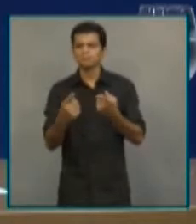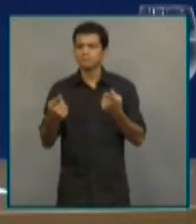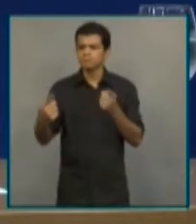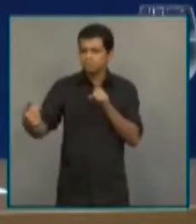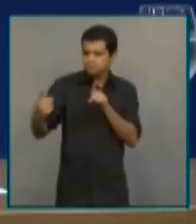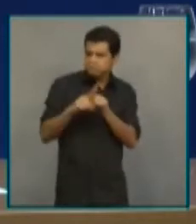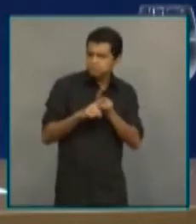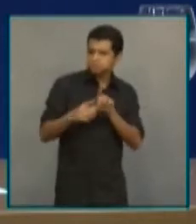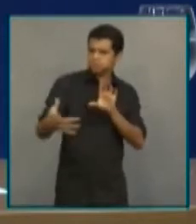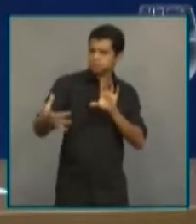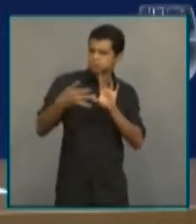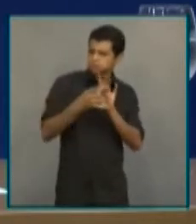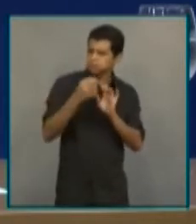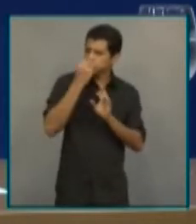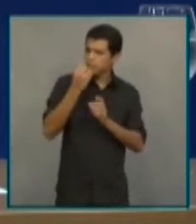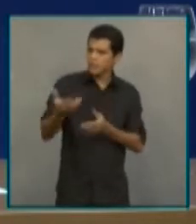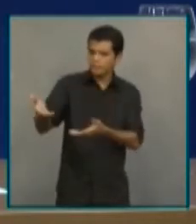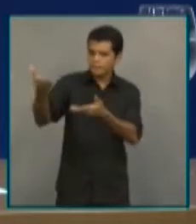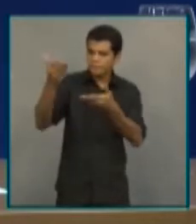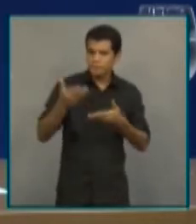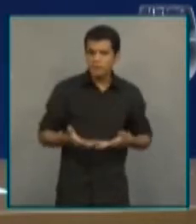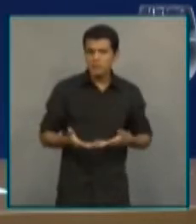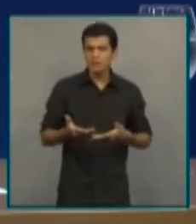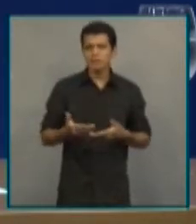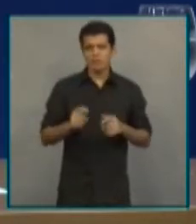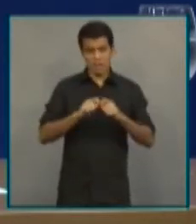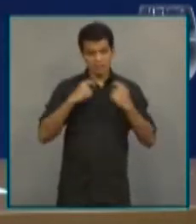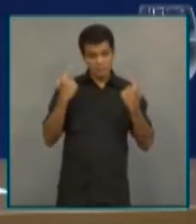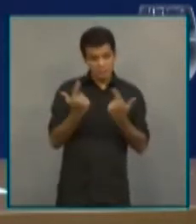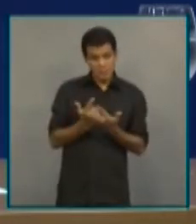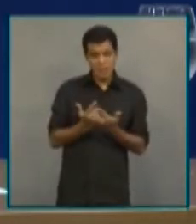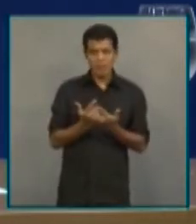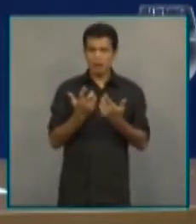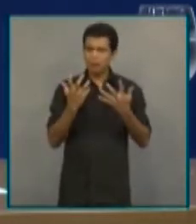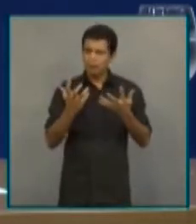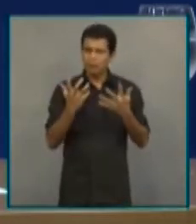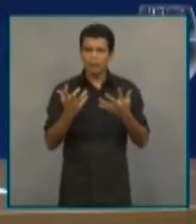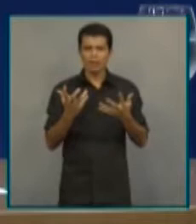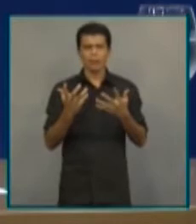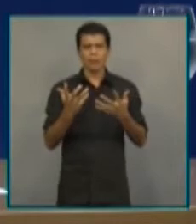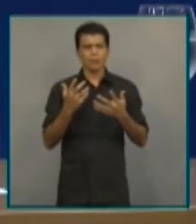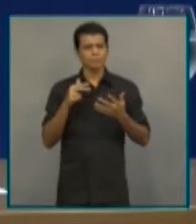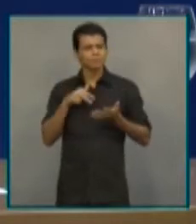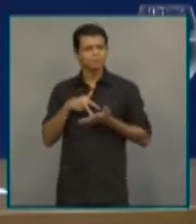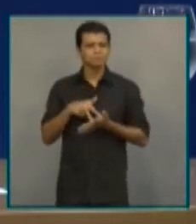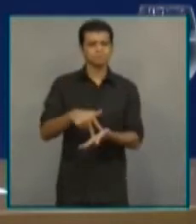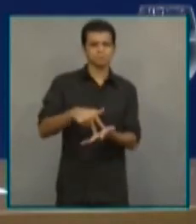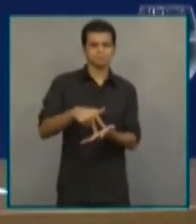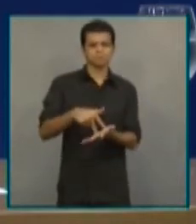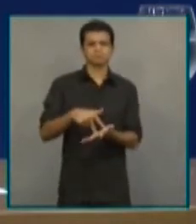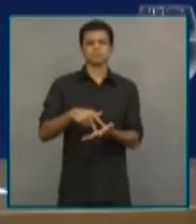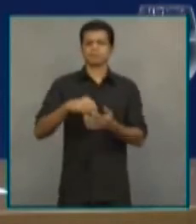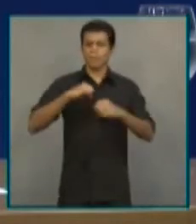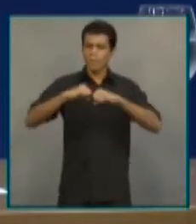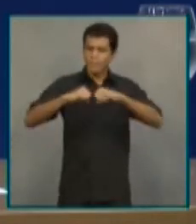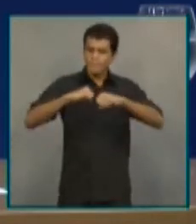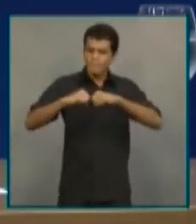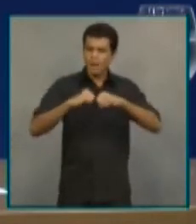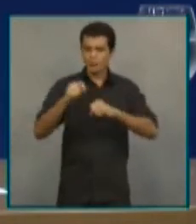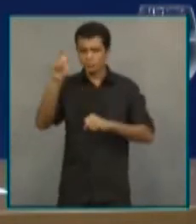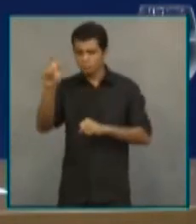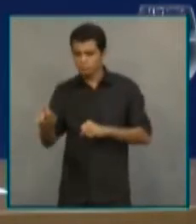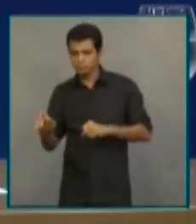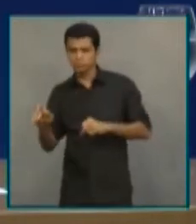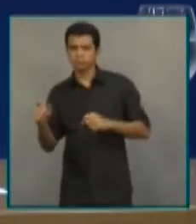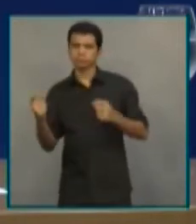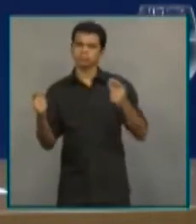vaidade, a disposição da Assembleia em protagonizar um debate entre os presidenciáveis à OAB, sobretudo